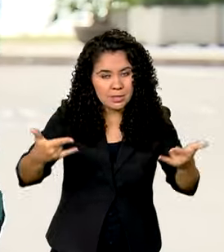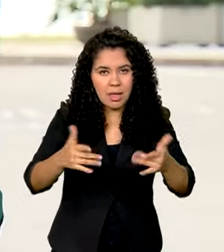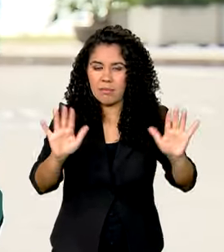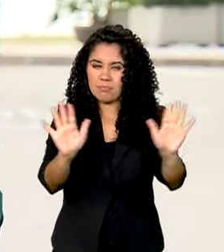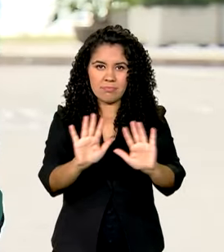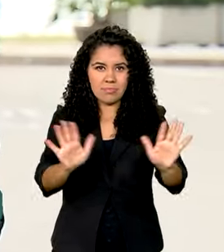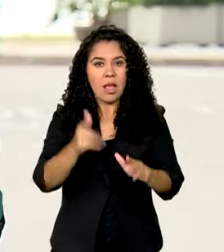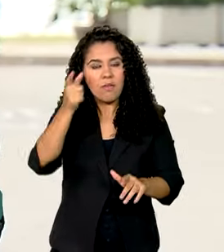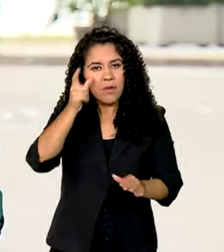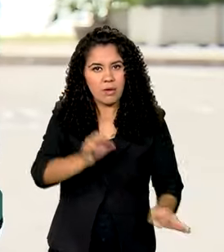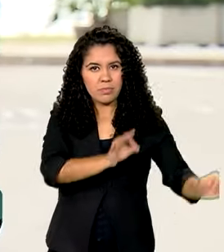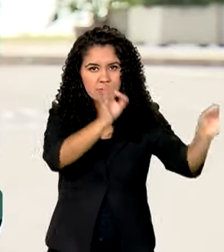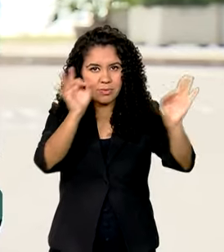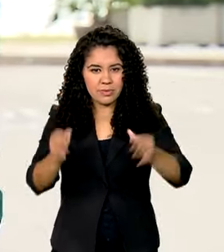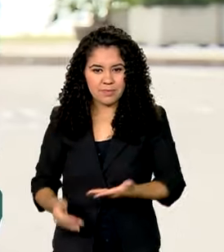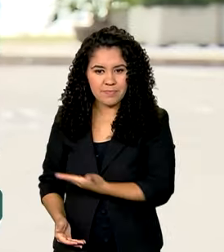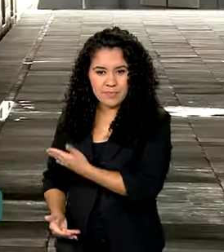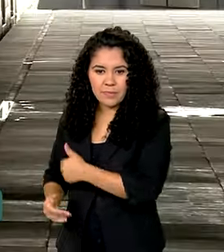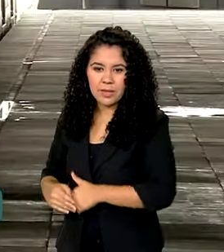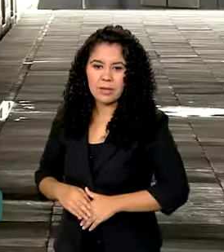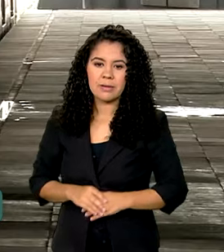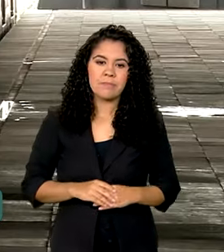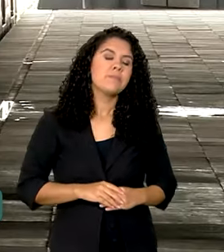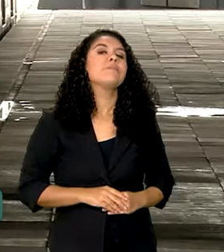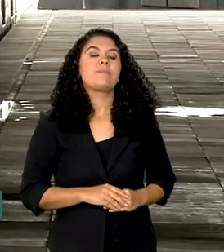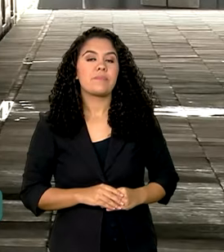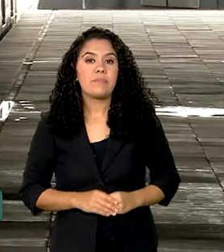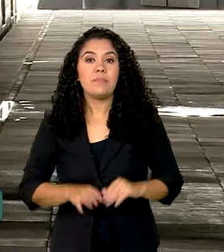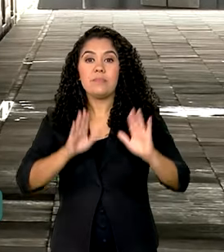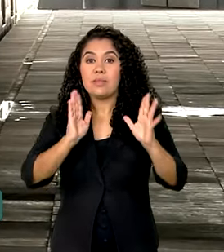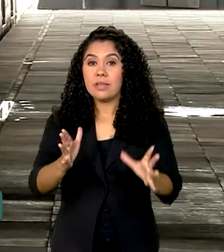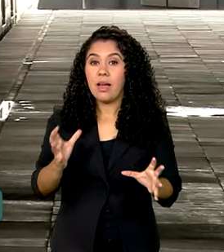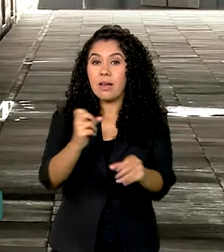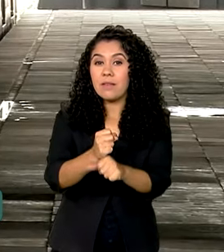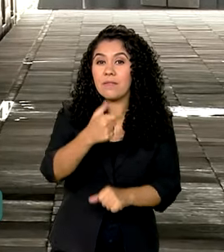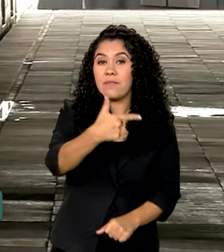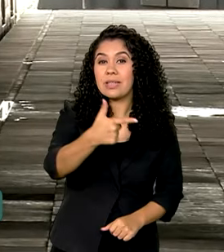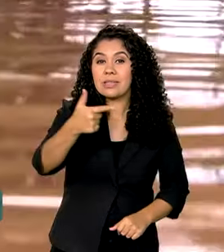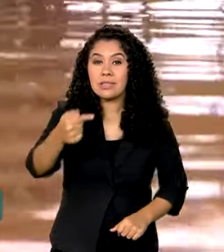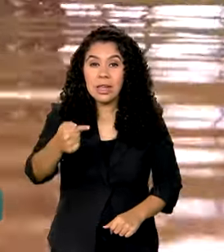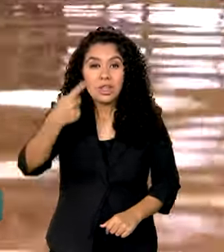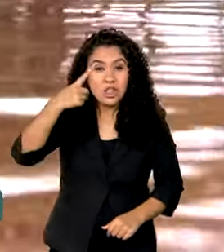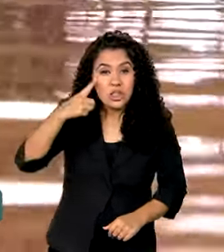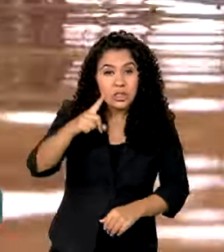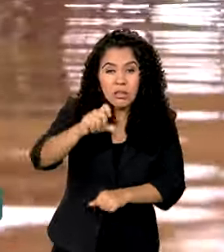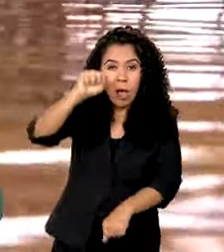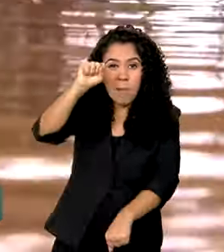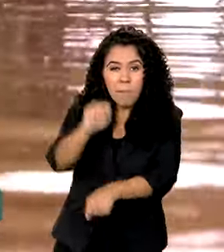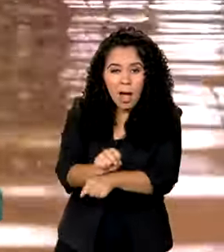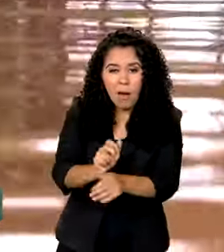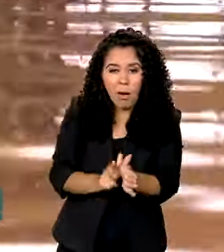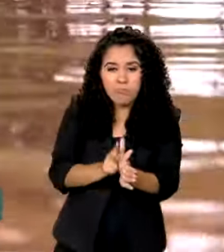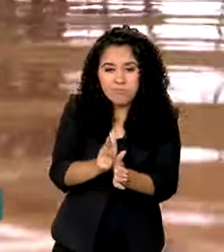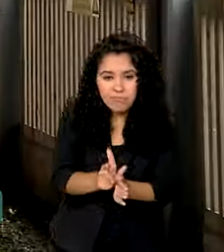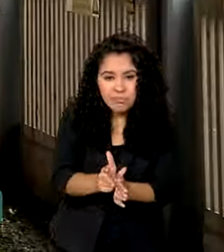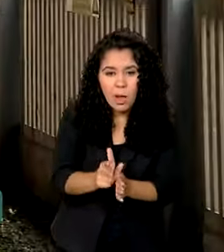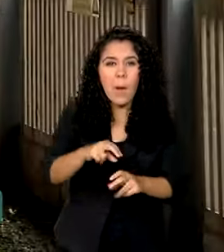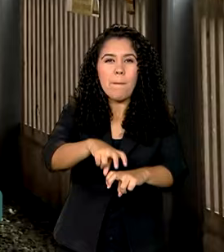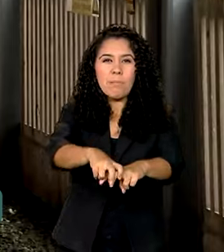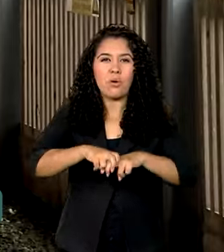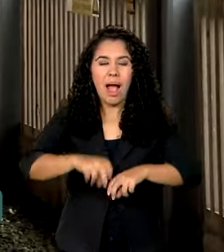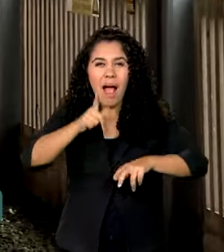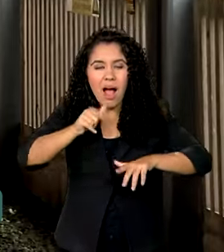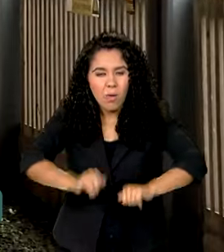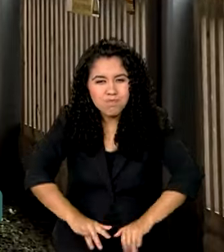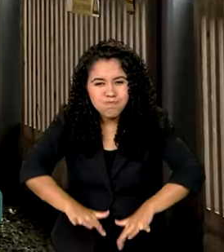na reportagem que nós preparamos. Depois de 27 dias parado por conta das enchentes no Rio Grande do Sul, o